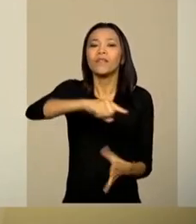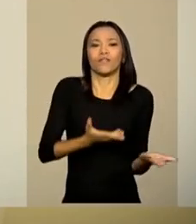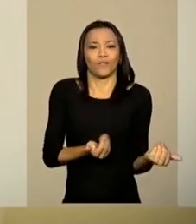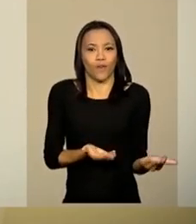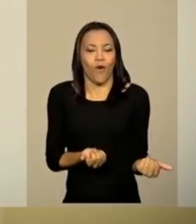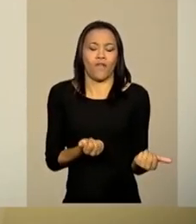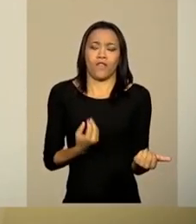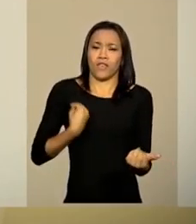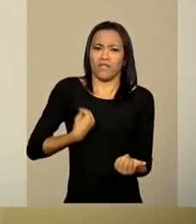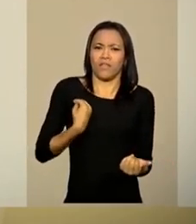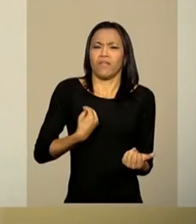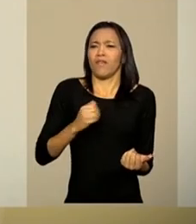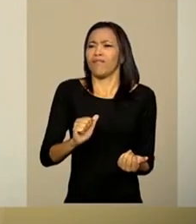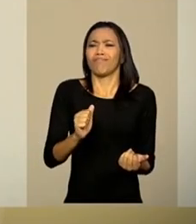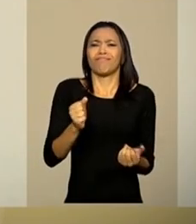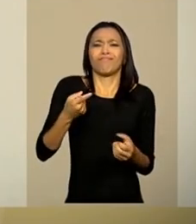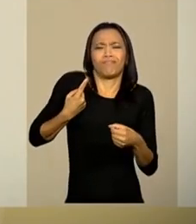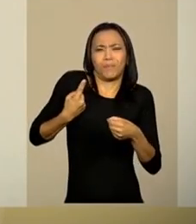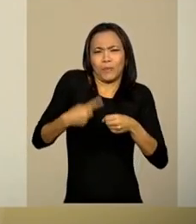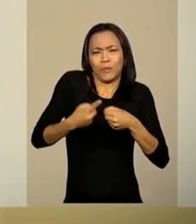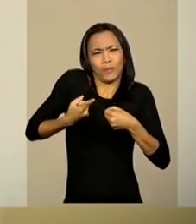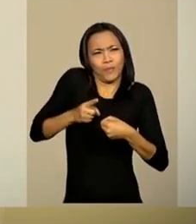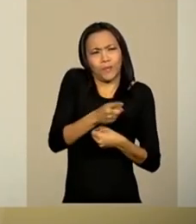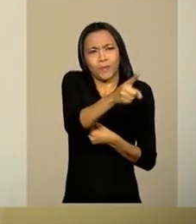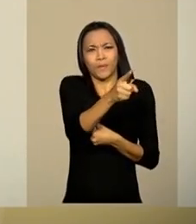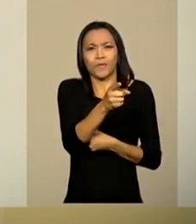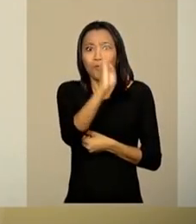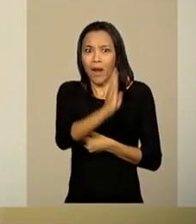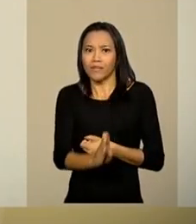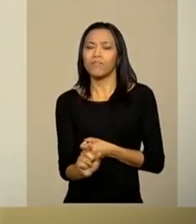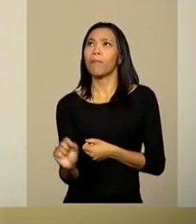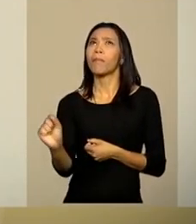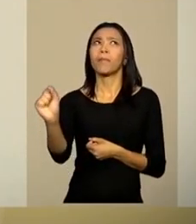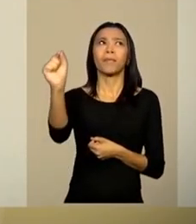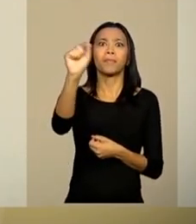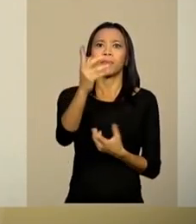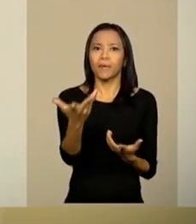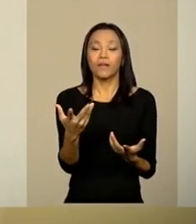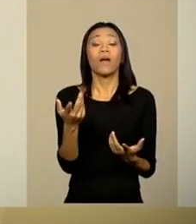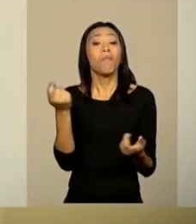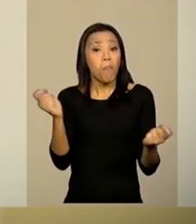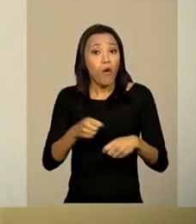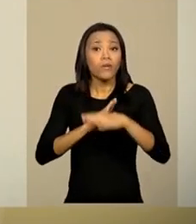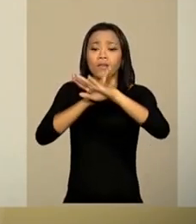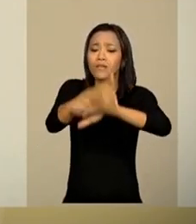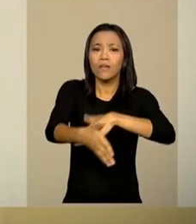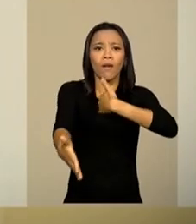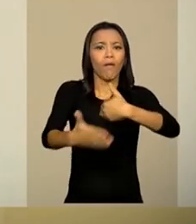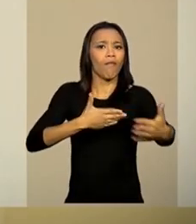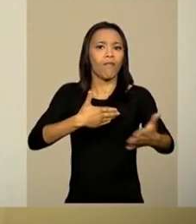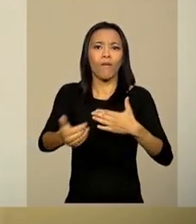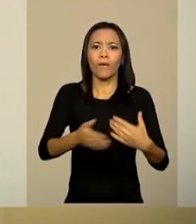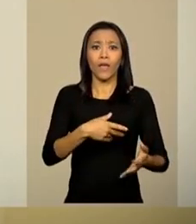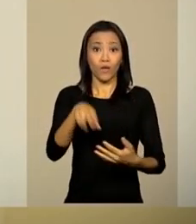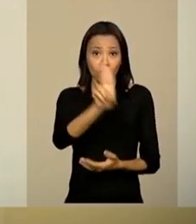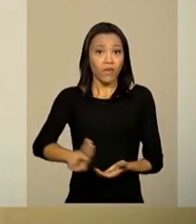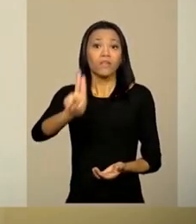vivem fora das grandes cidades, no interior do nosso imenso país, acessem qualquer das